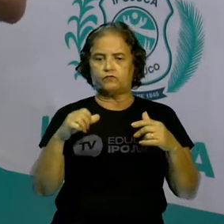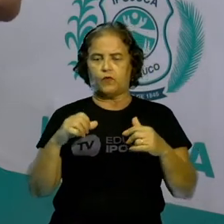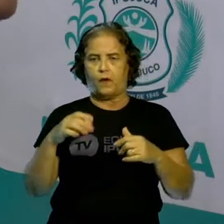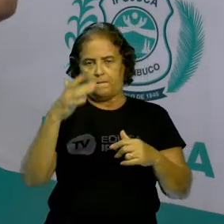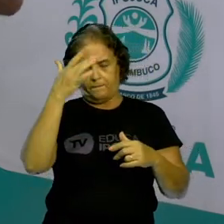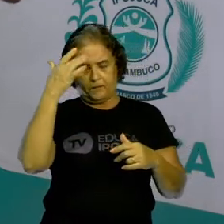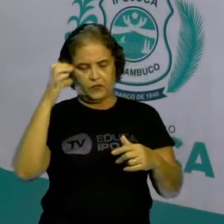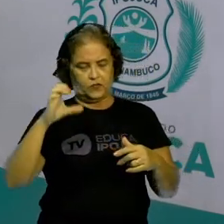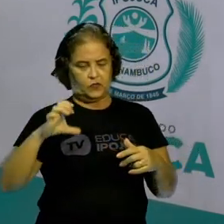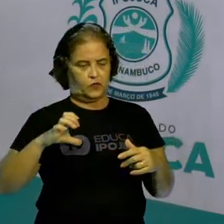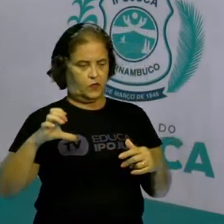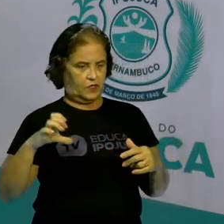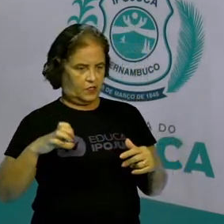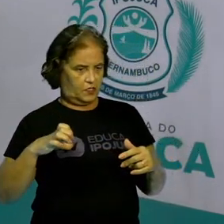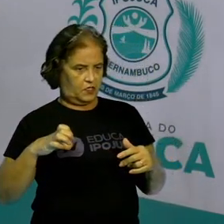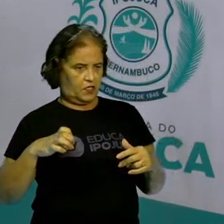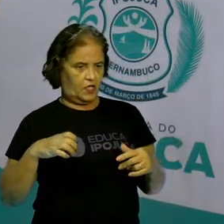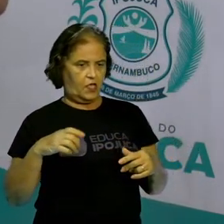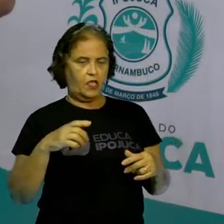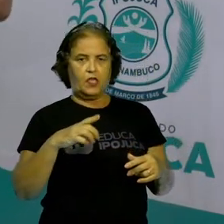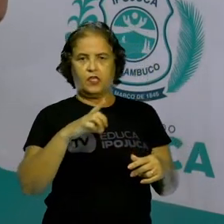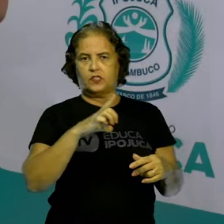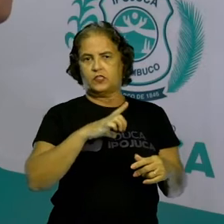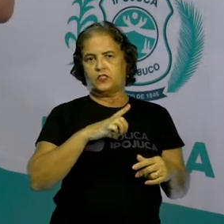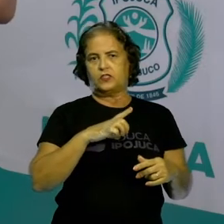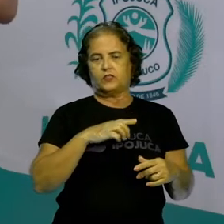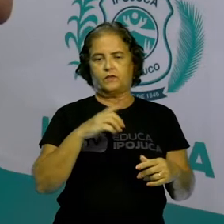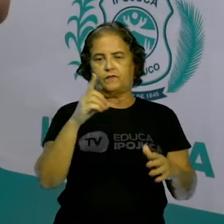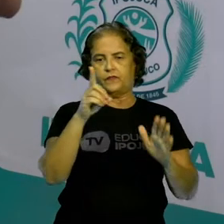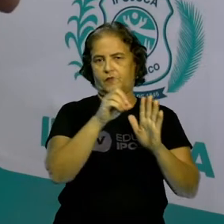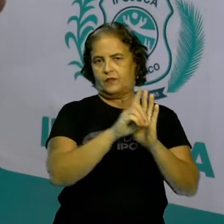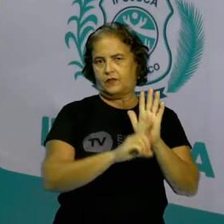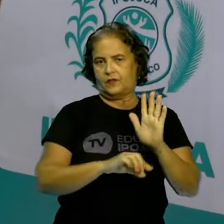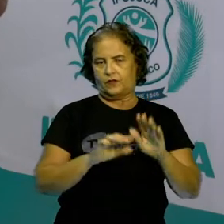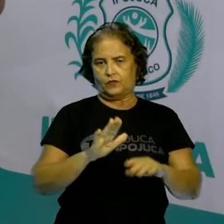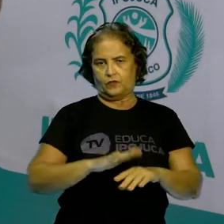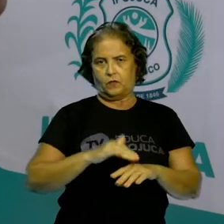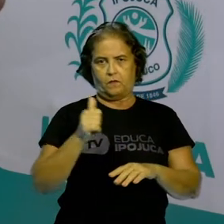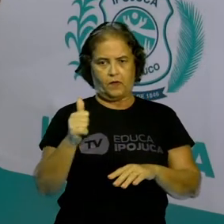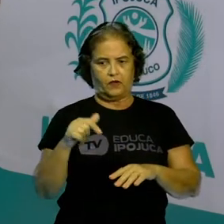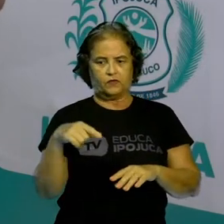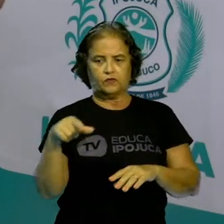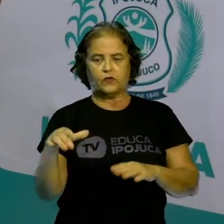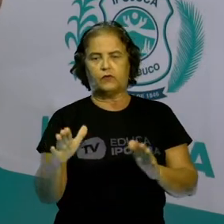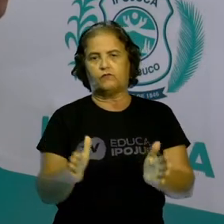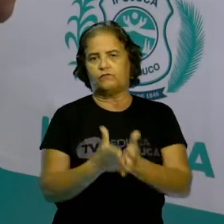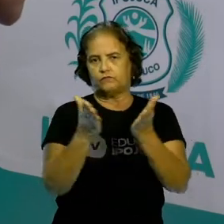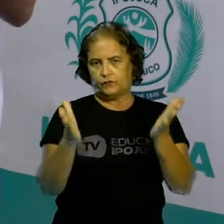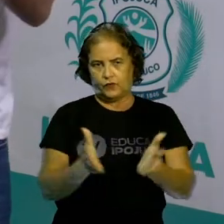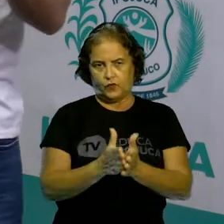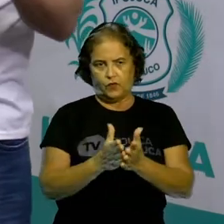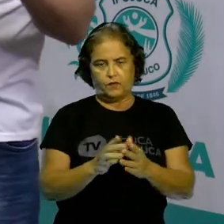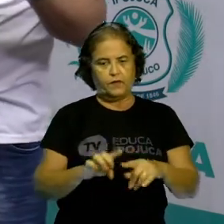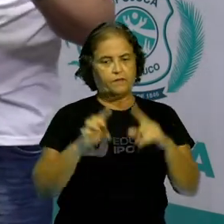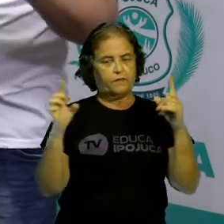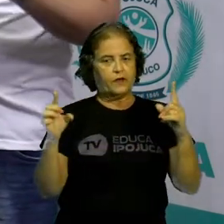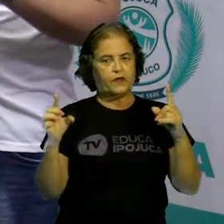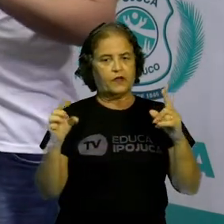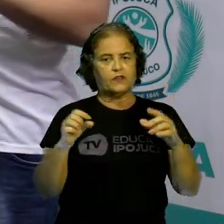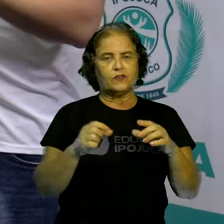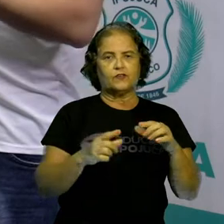pessoa comum. Todos são iguais perante a lei. Então, isso é um princípio do liberalismo.